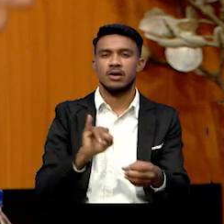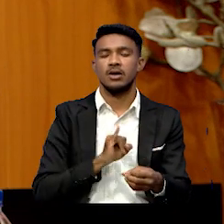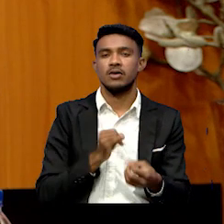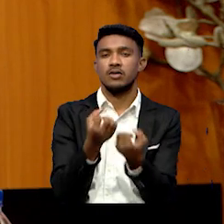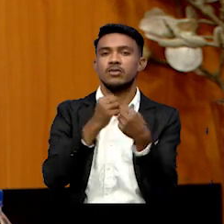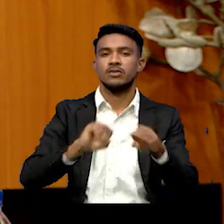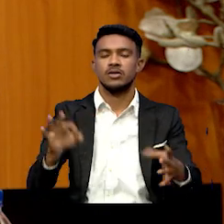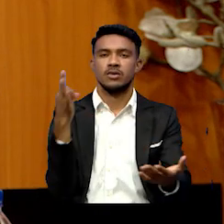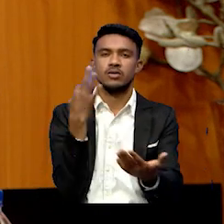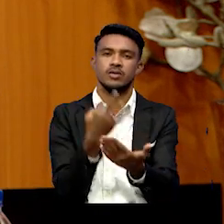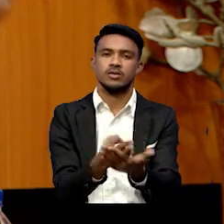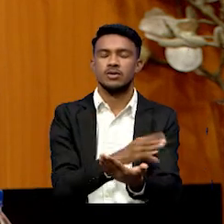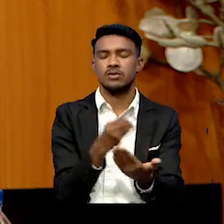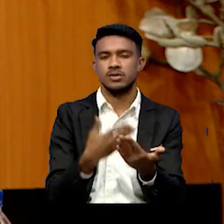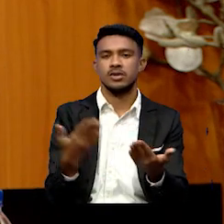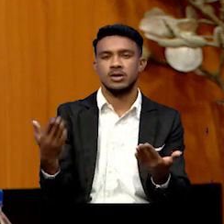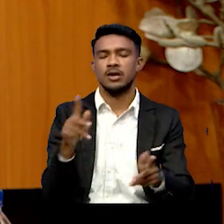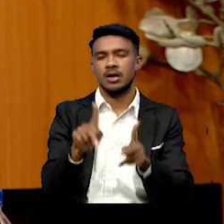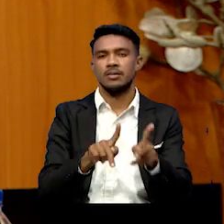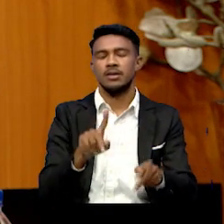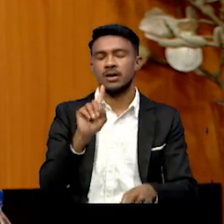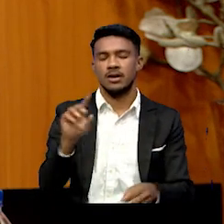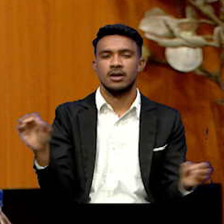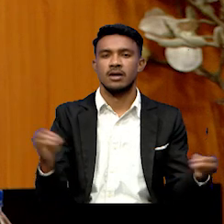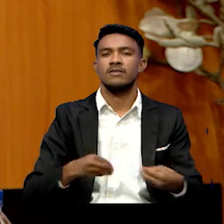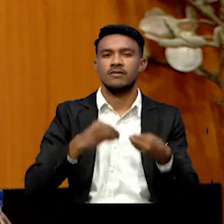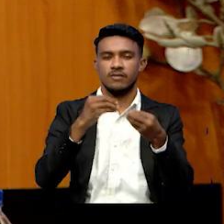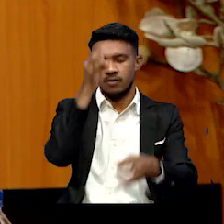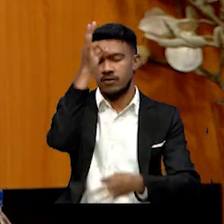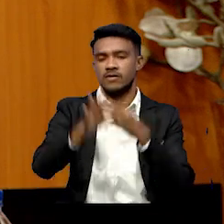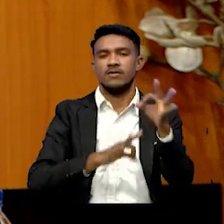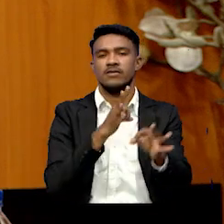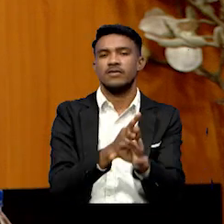recurso, e é mais de la fofila, e se ele não é candidato,